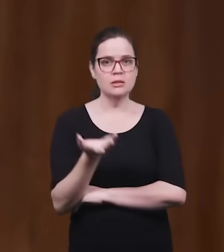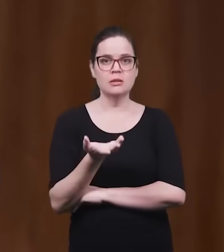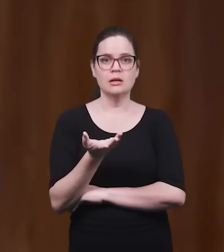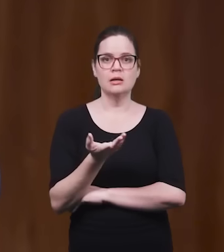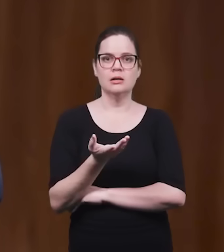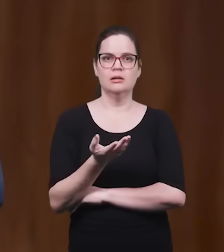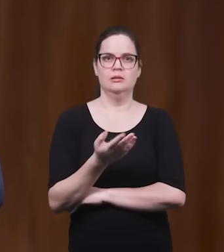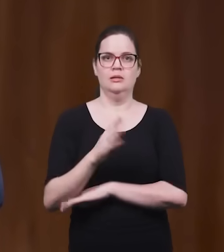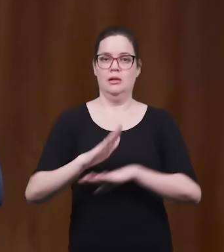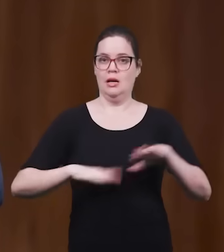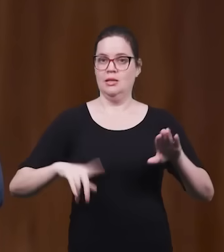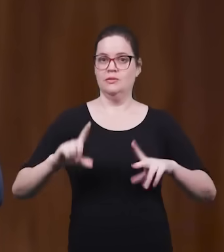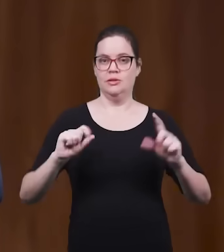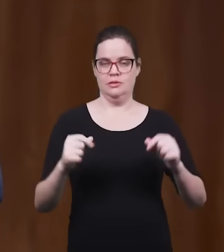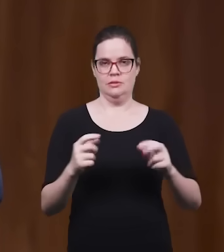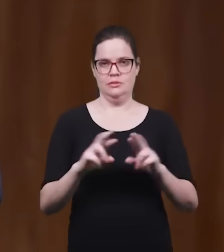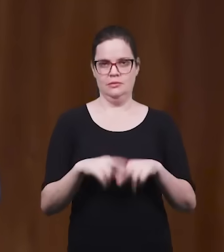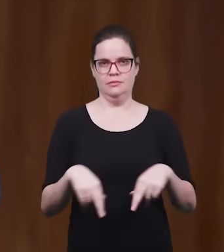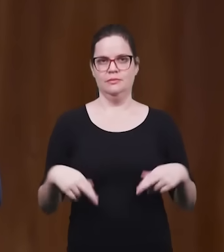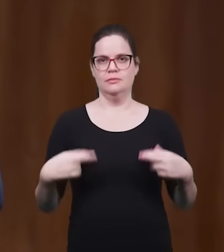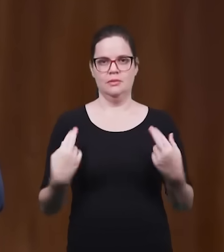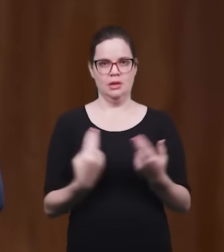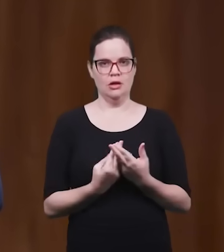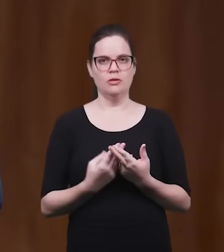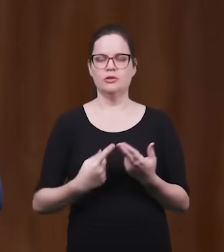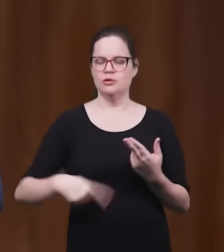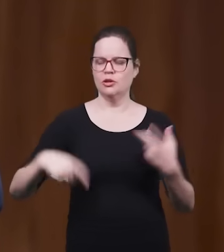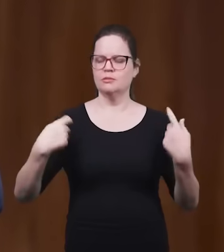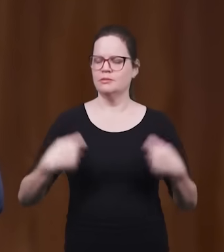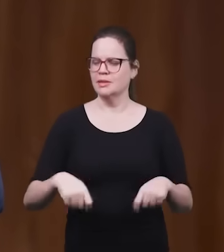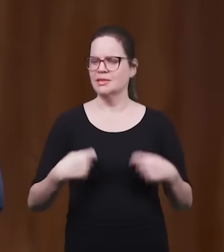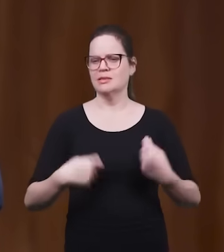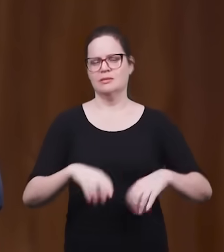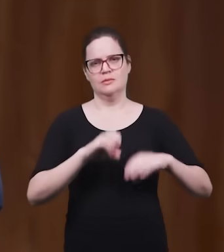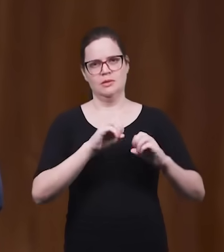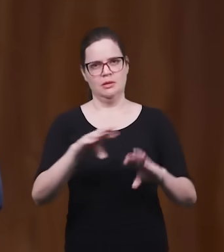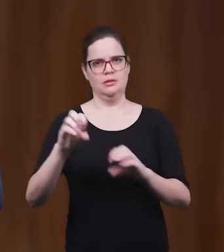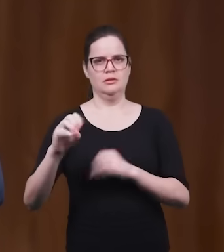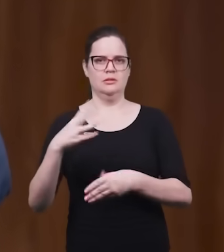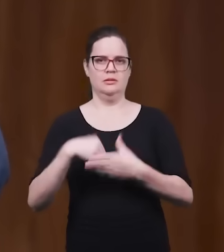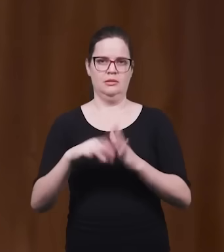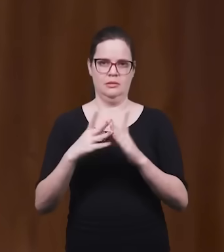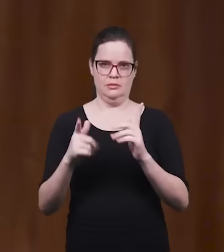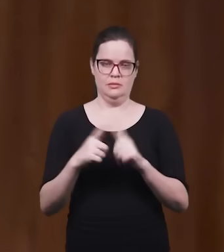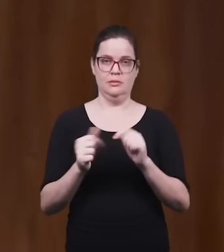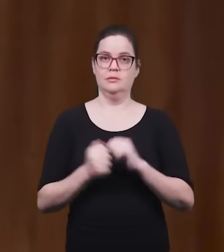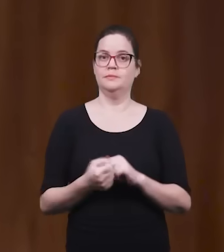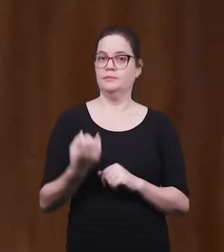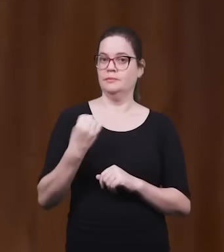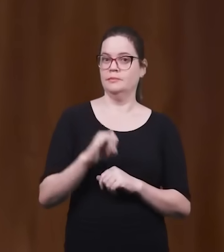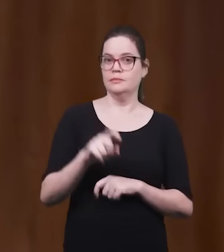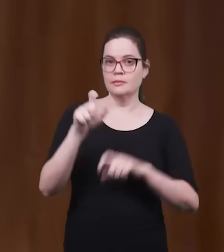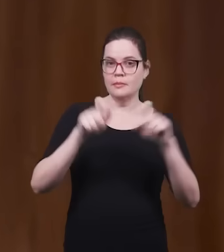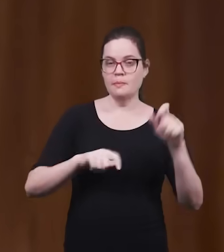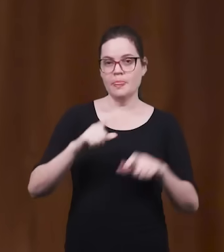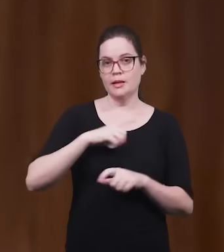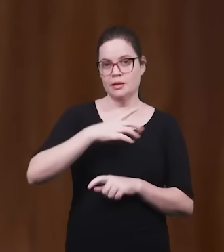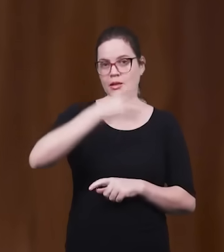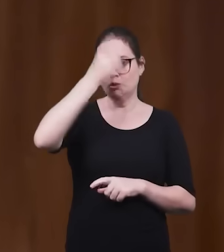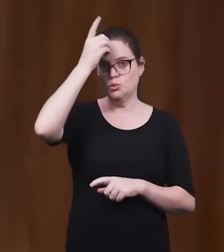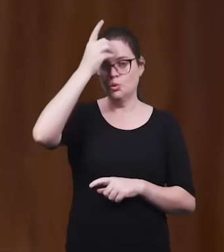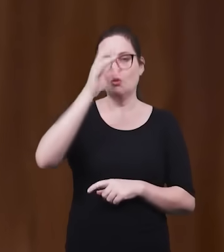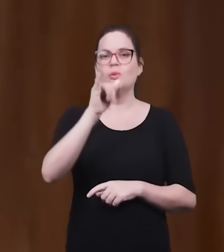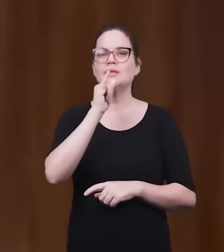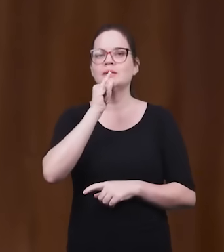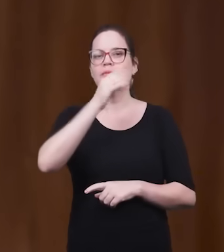você vê uma reunião, isso a gente trabalha muito dentro da igreja. Quem tem dom espiritual, por exemplo, quem tem